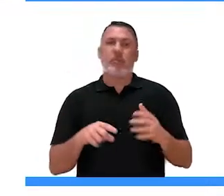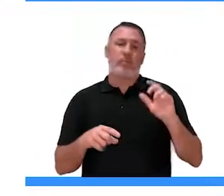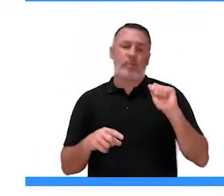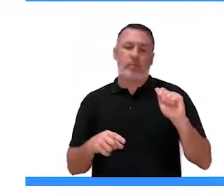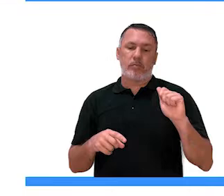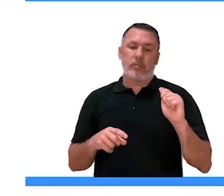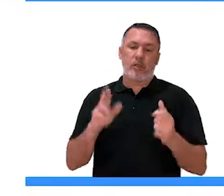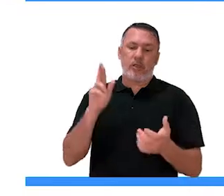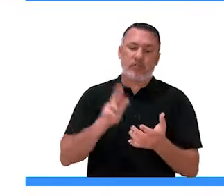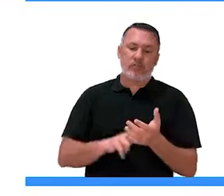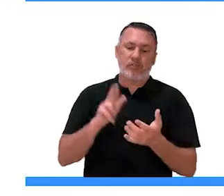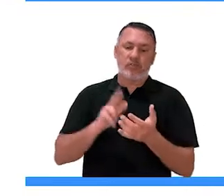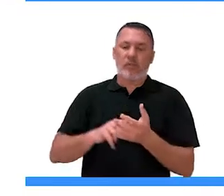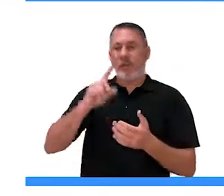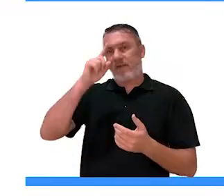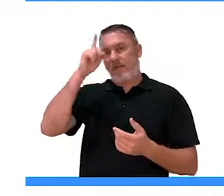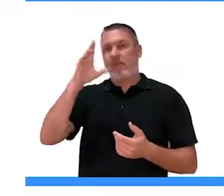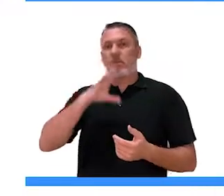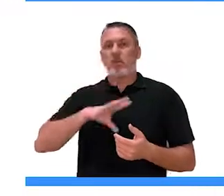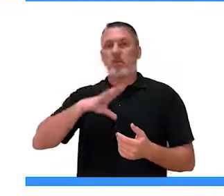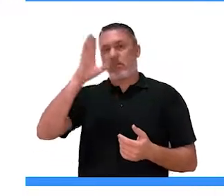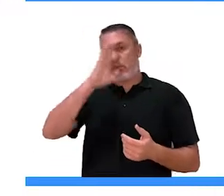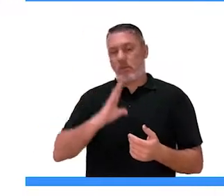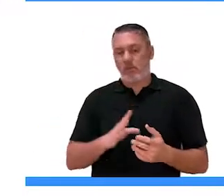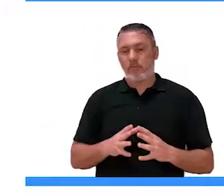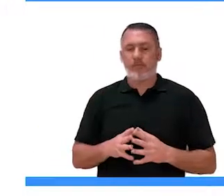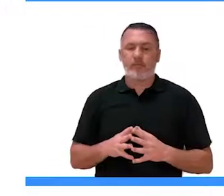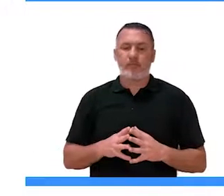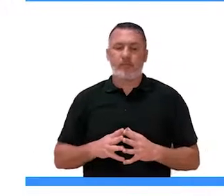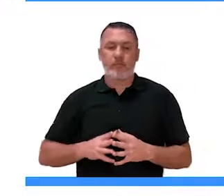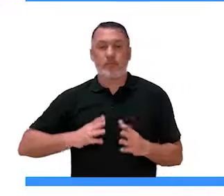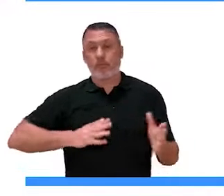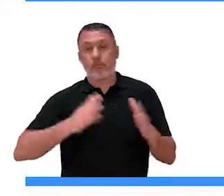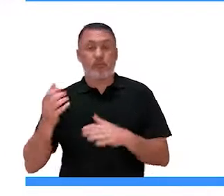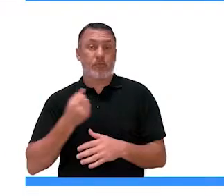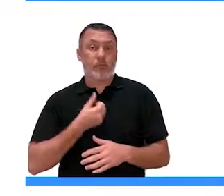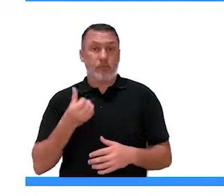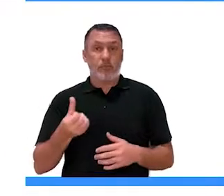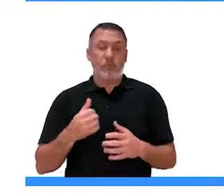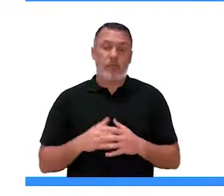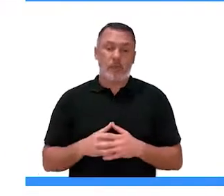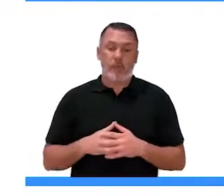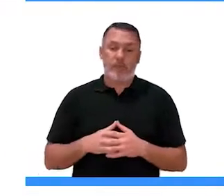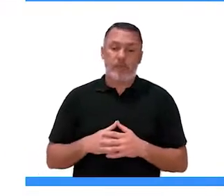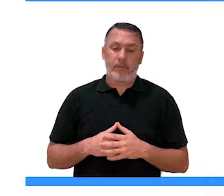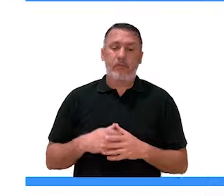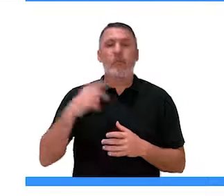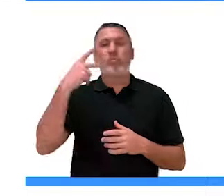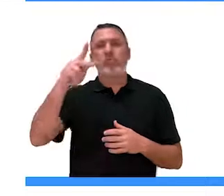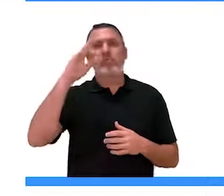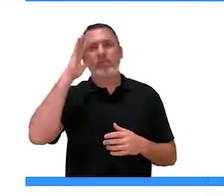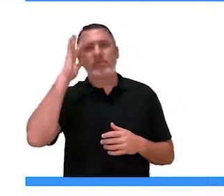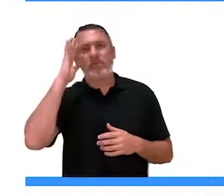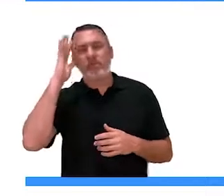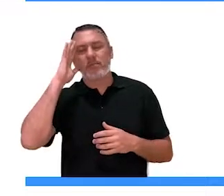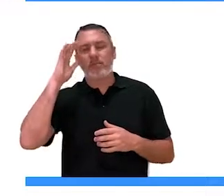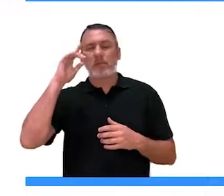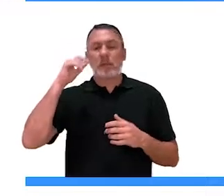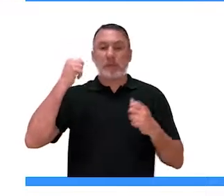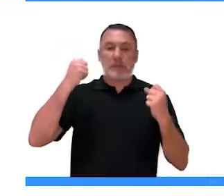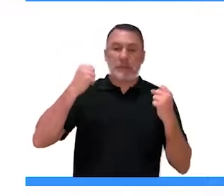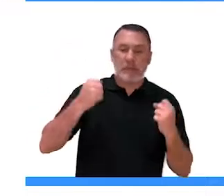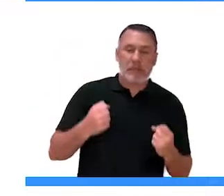cabe é a A, registros do inventário do português brasileiro. Próxima questão. Na sua